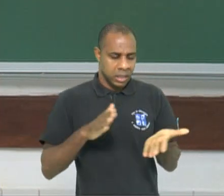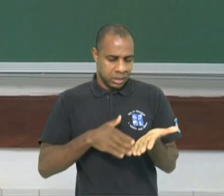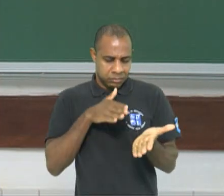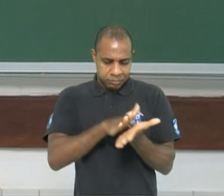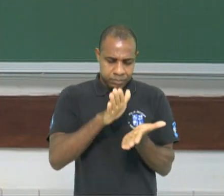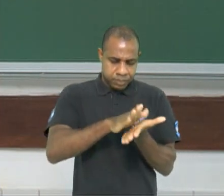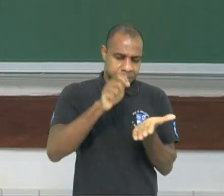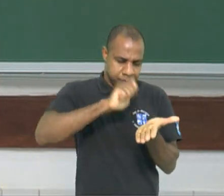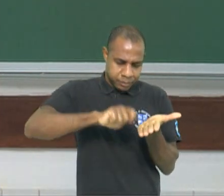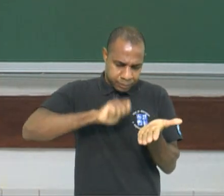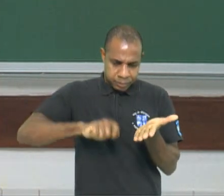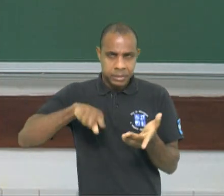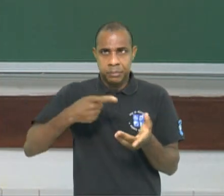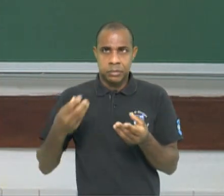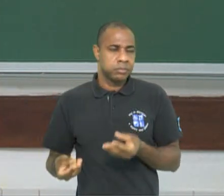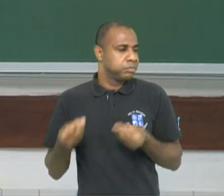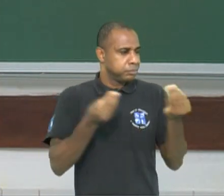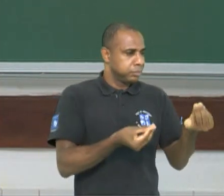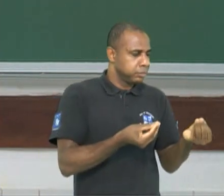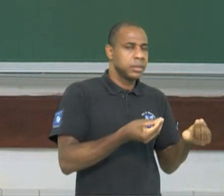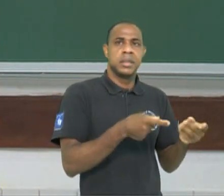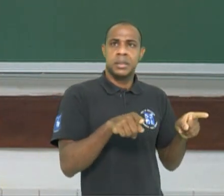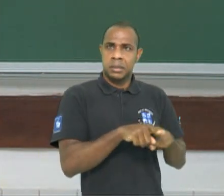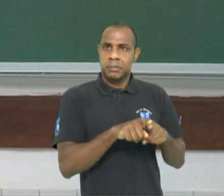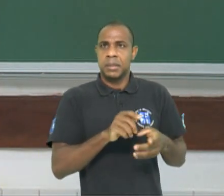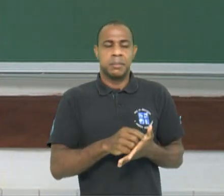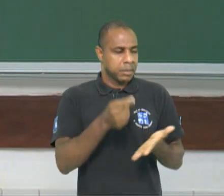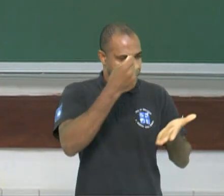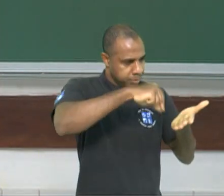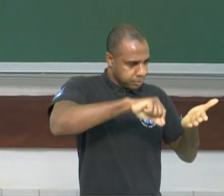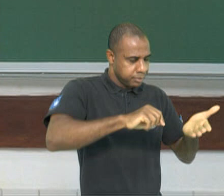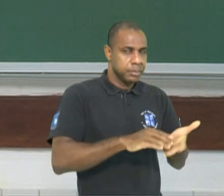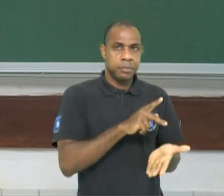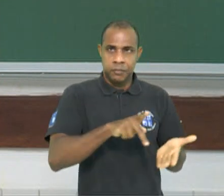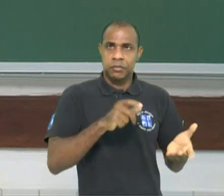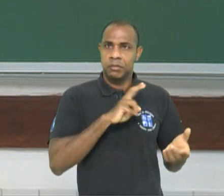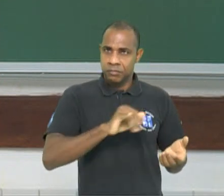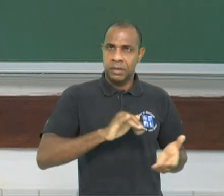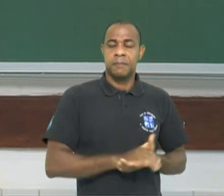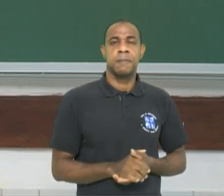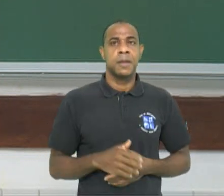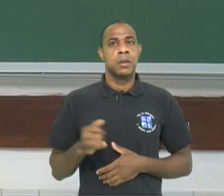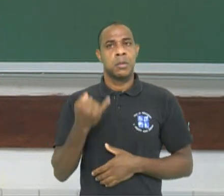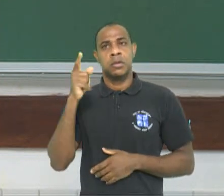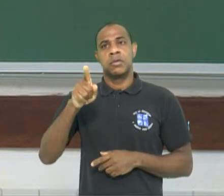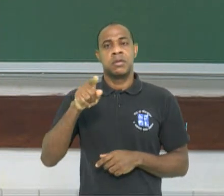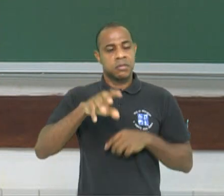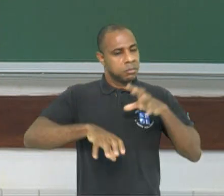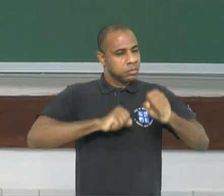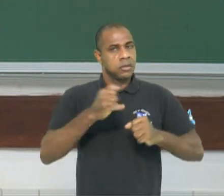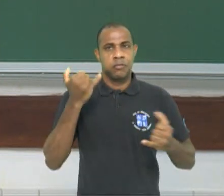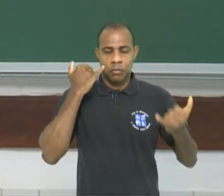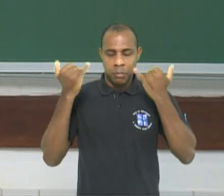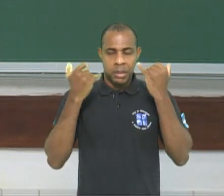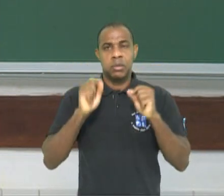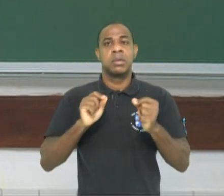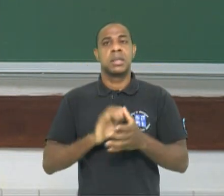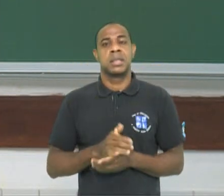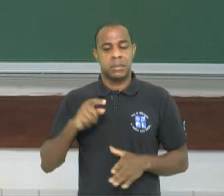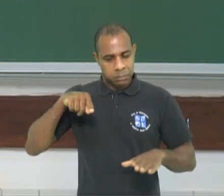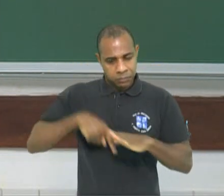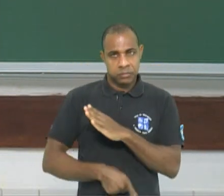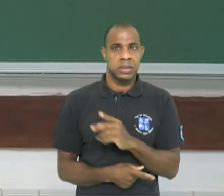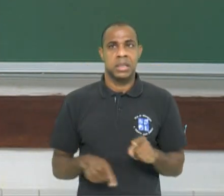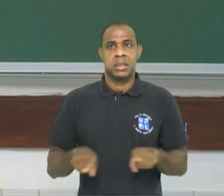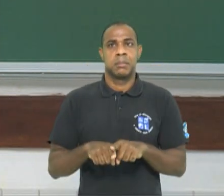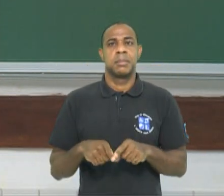essas atividades vão ser encaminhadas para o teu professor para que sejam corrigidas, né? O importante é você buscar essa informação e se